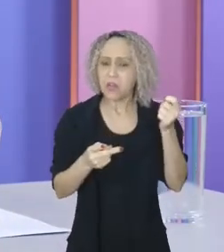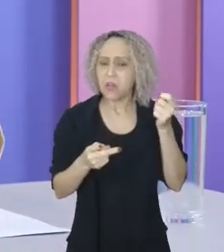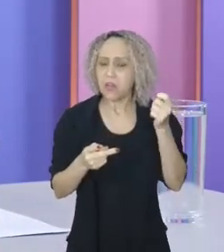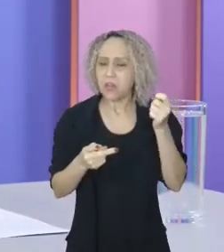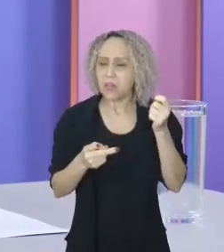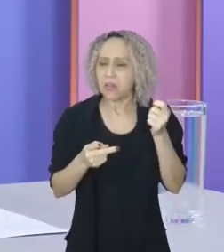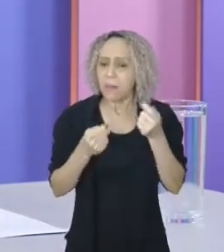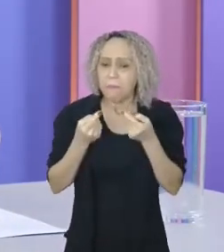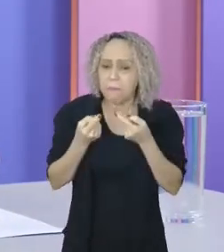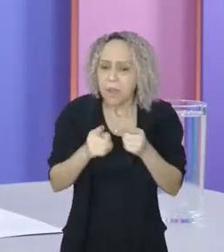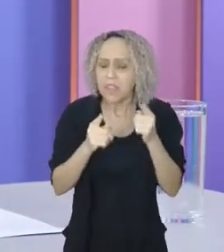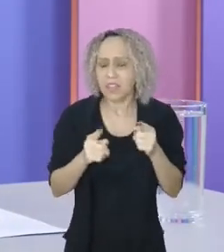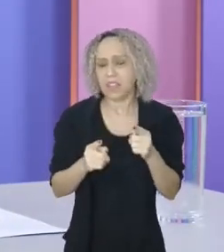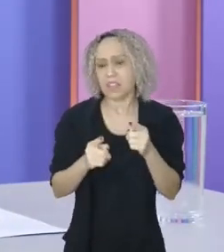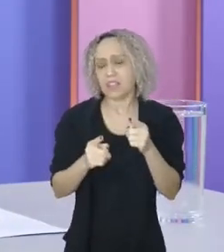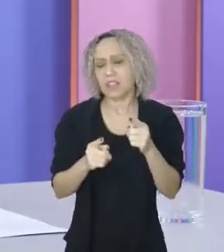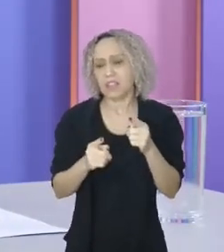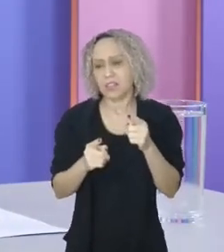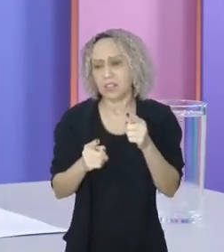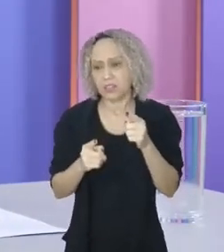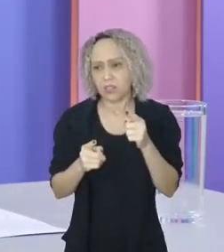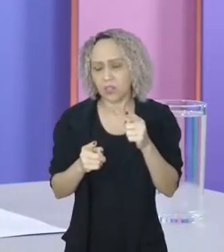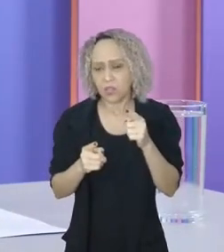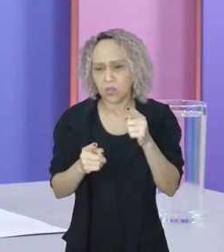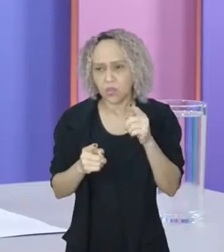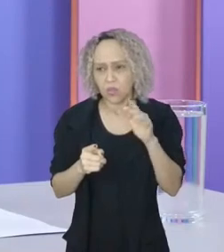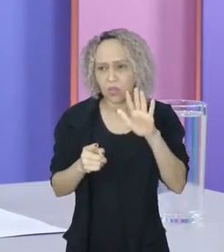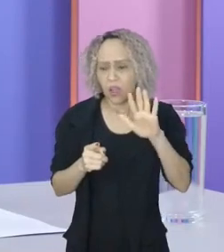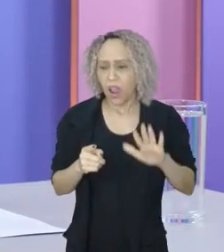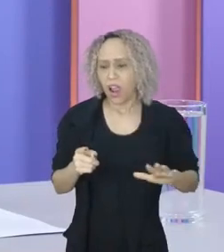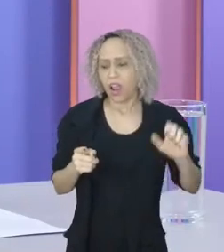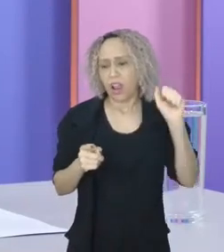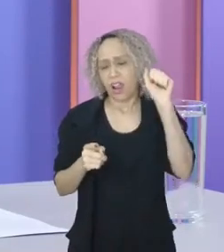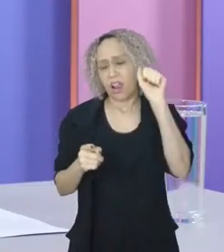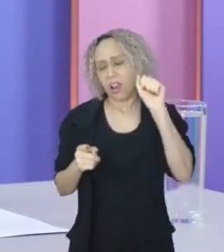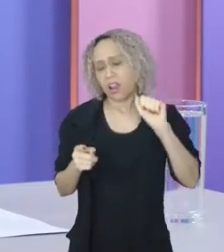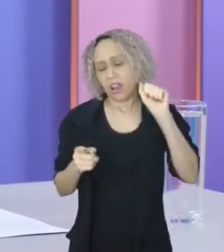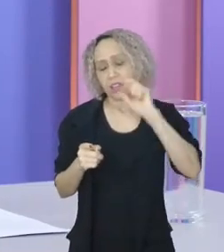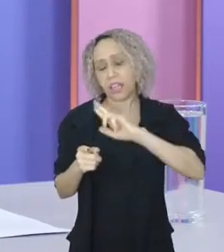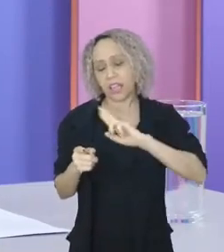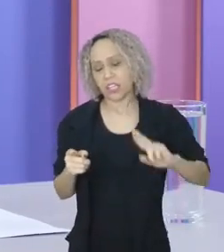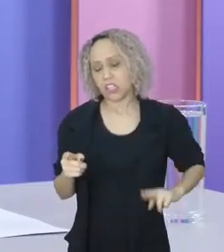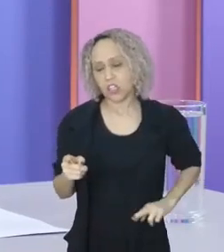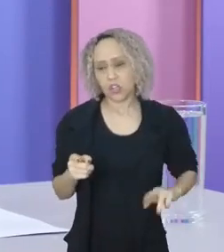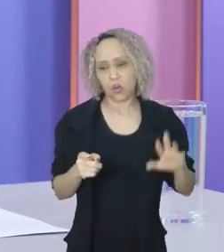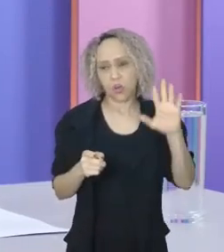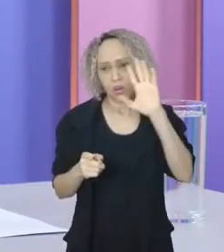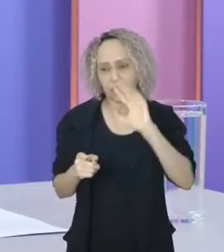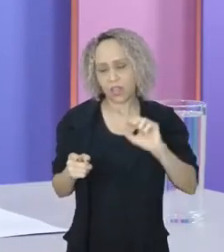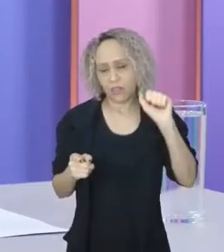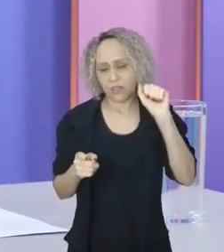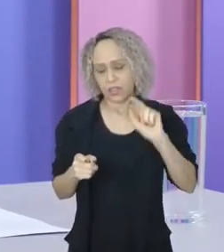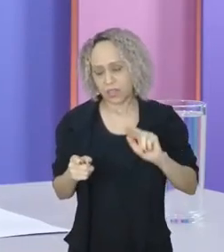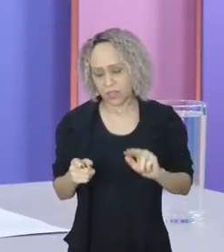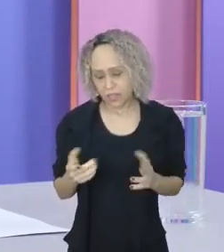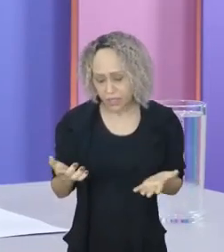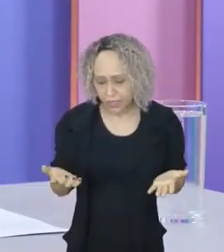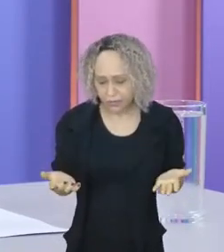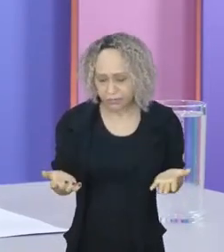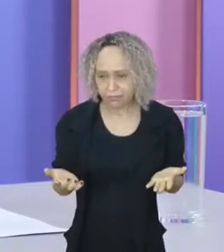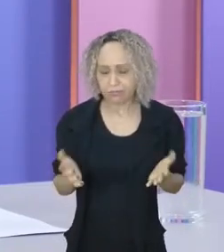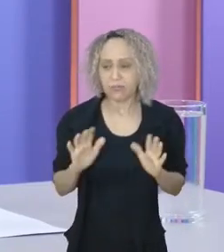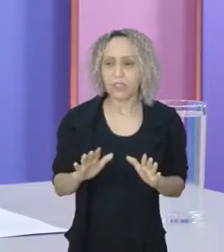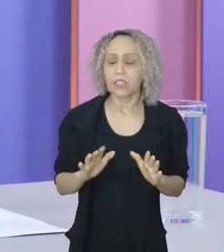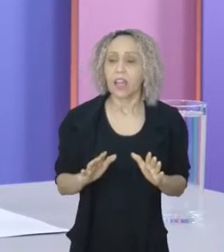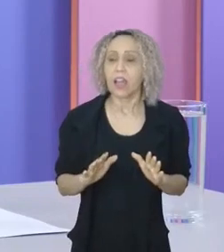são elementos que dão autonomia para o povo e soberania para o povo, né? Então não é à toa que as tradições de